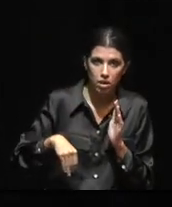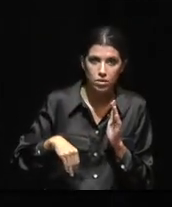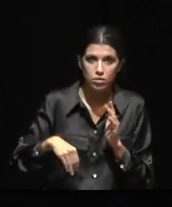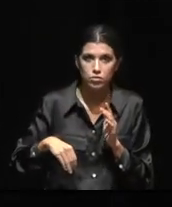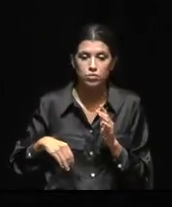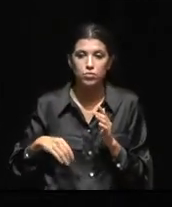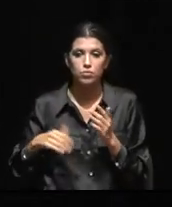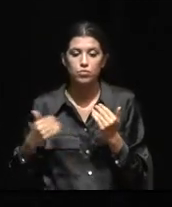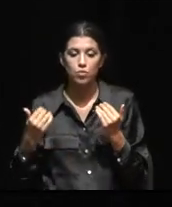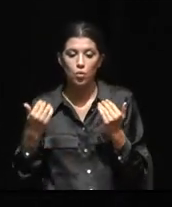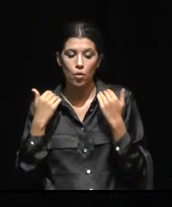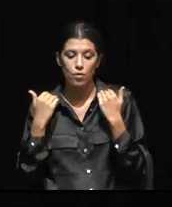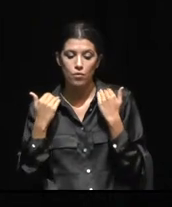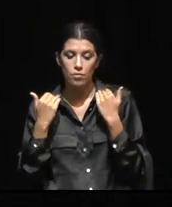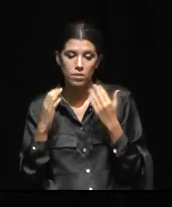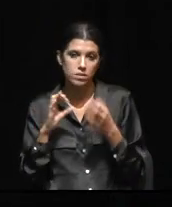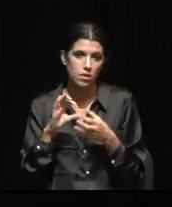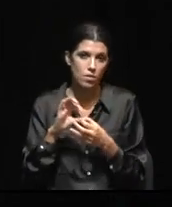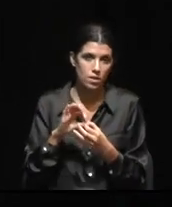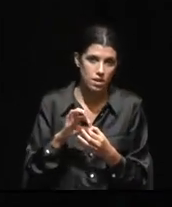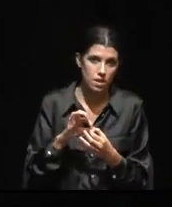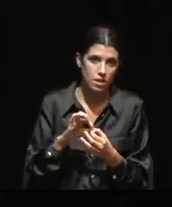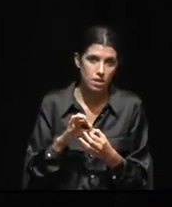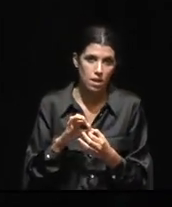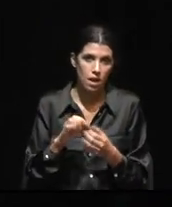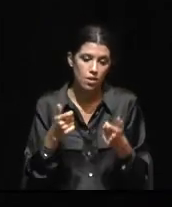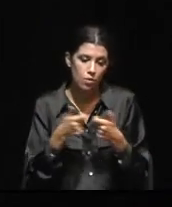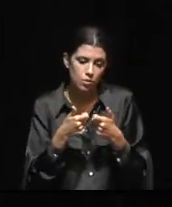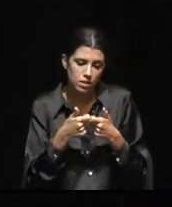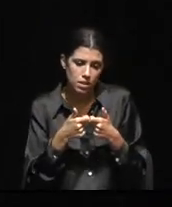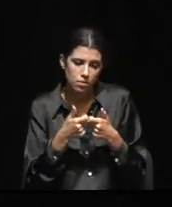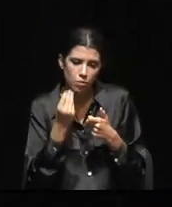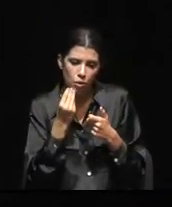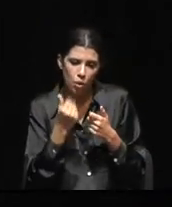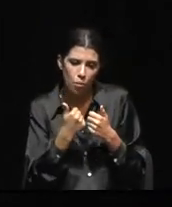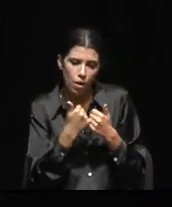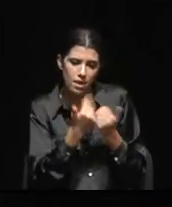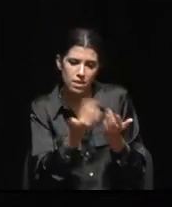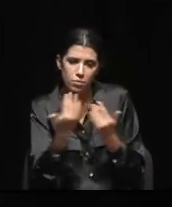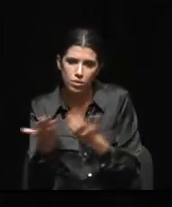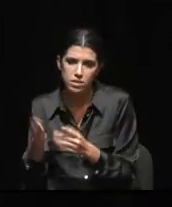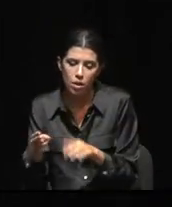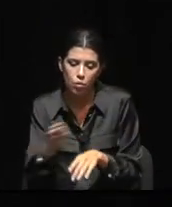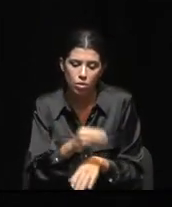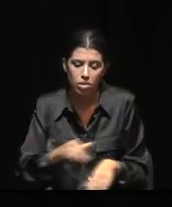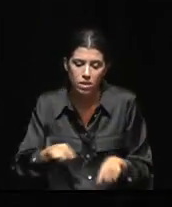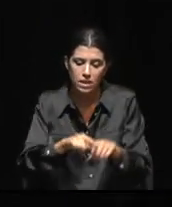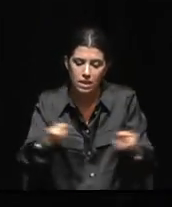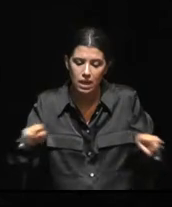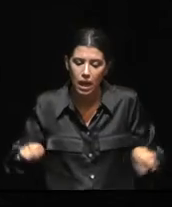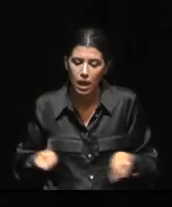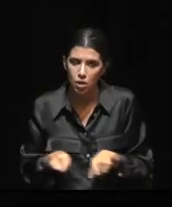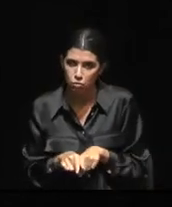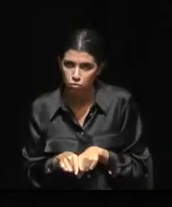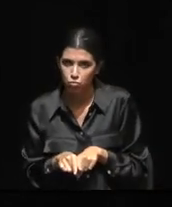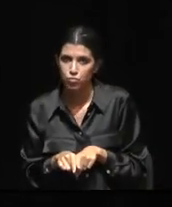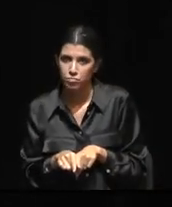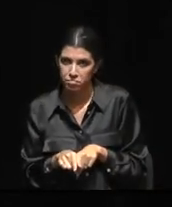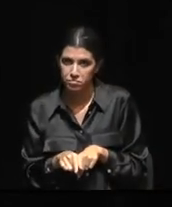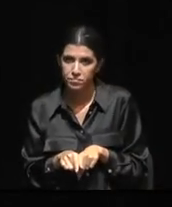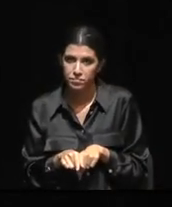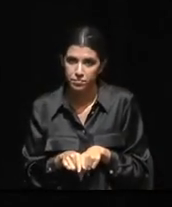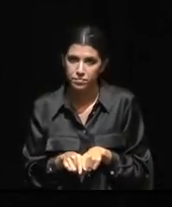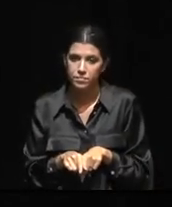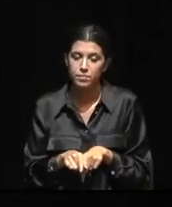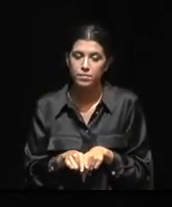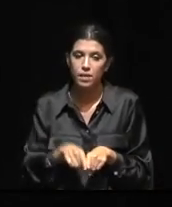com informação relativa ao tipo e atribuição de de de utilização que está a ser feita nestes